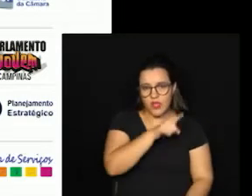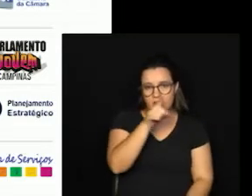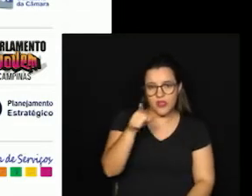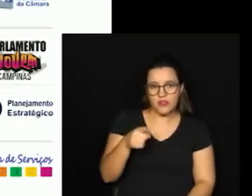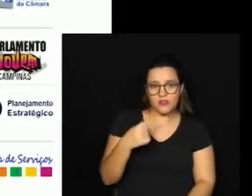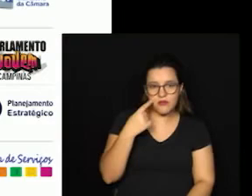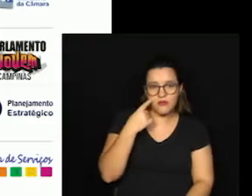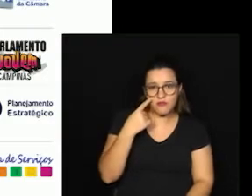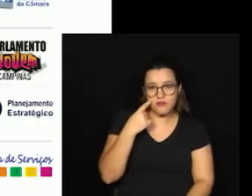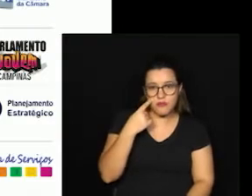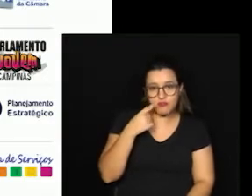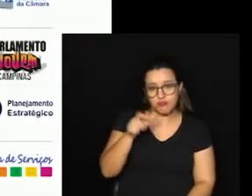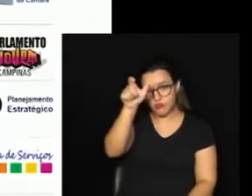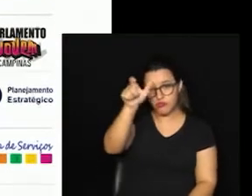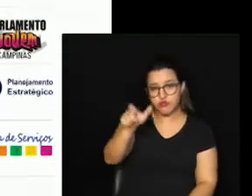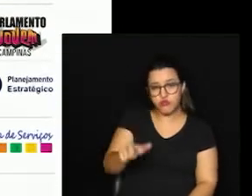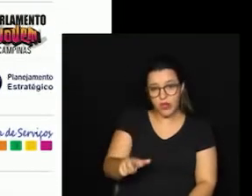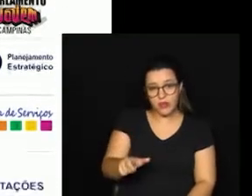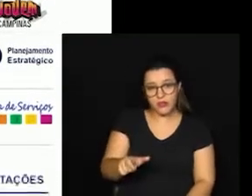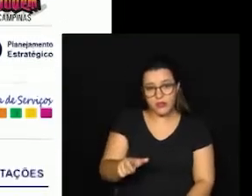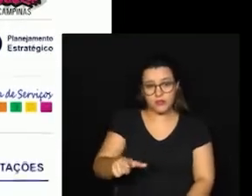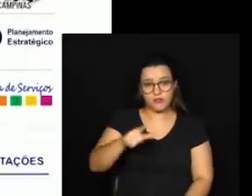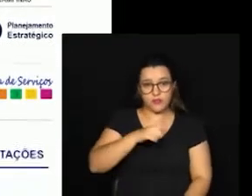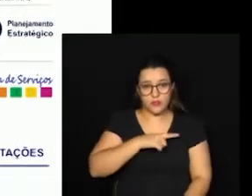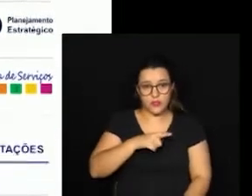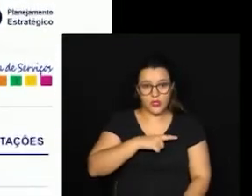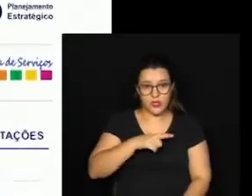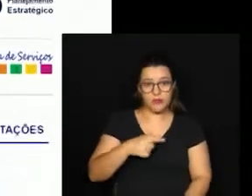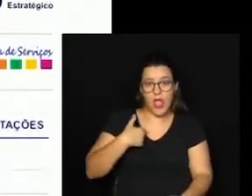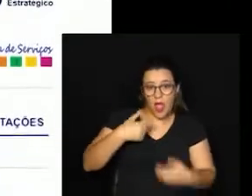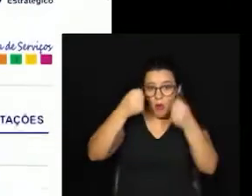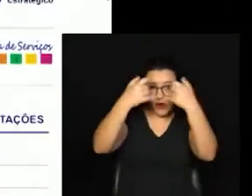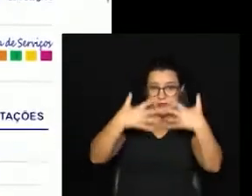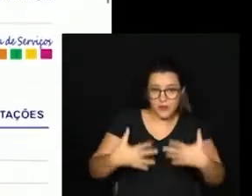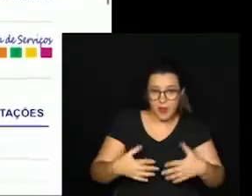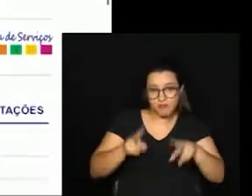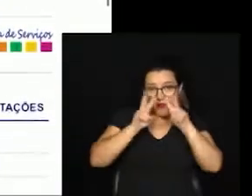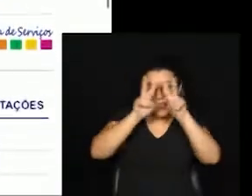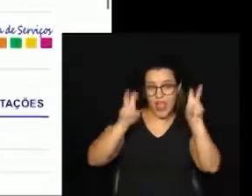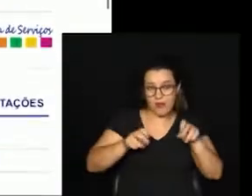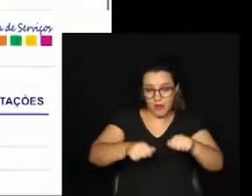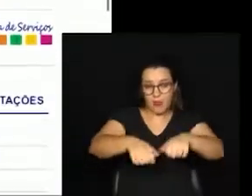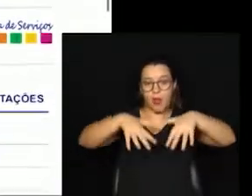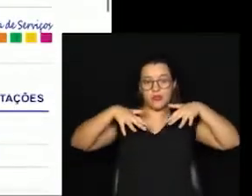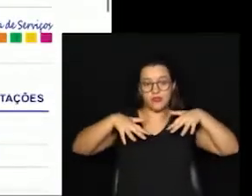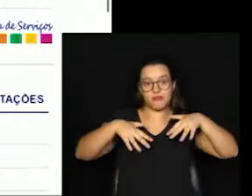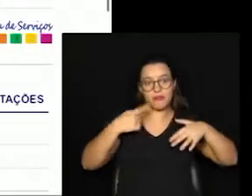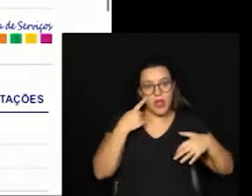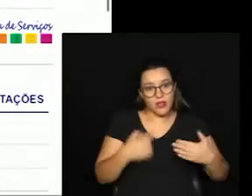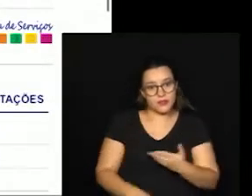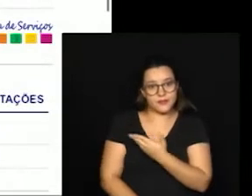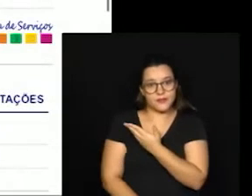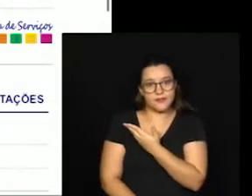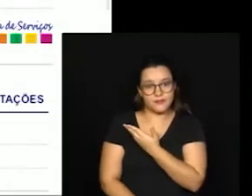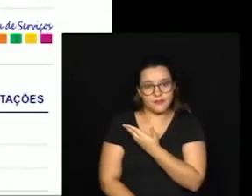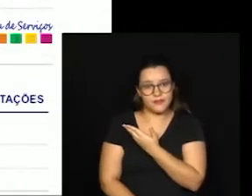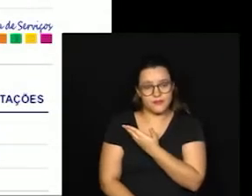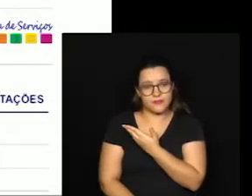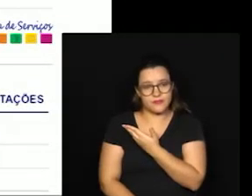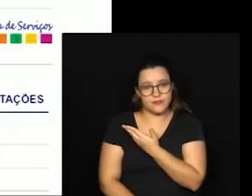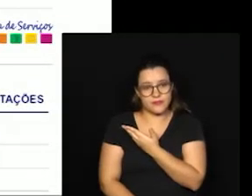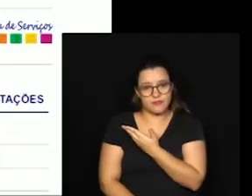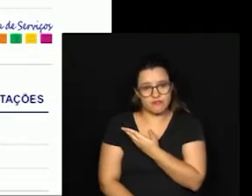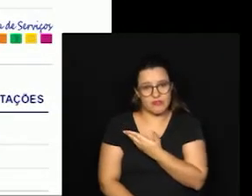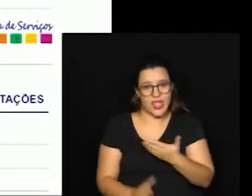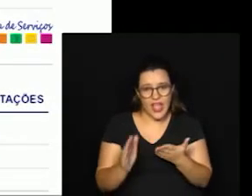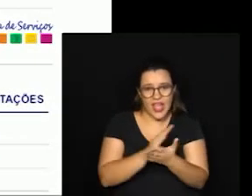lado direito, a gente tem inclusive a audiência pública que eu acabei de mencionar. E Gabriel, para quem às vezes está longe da